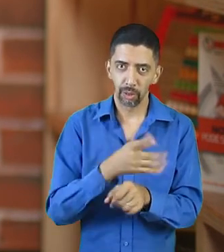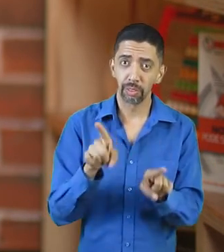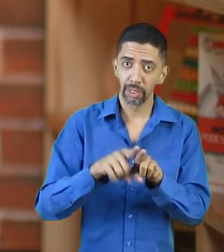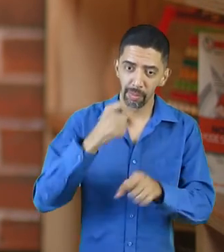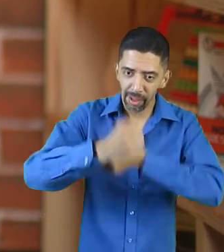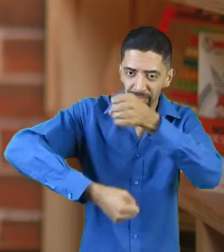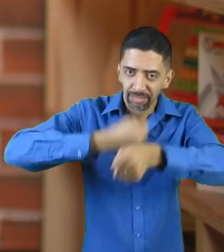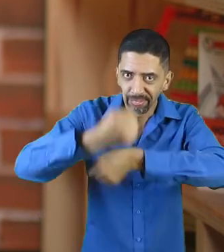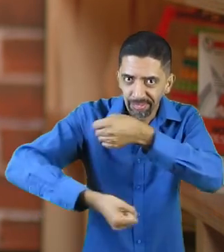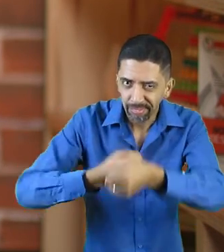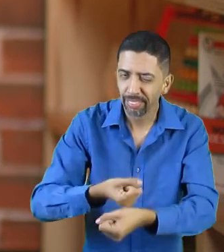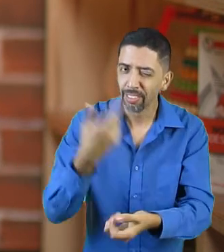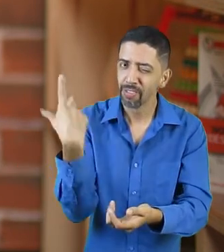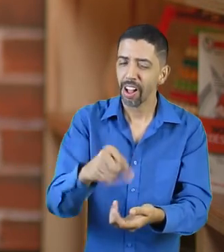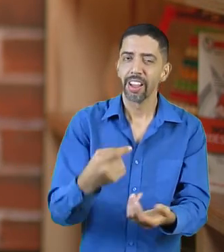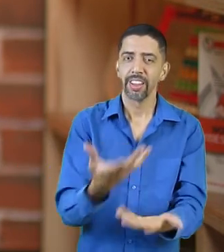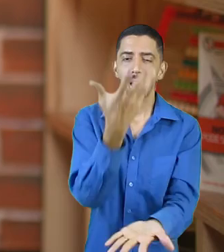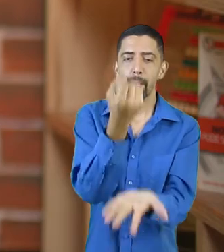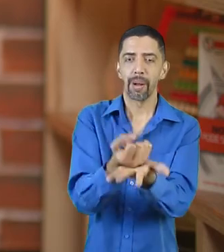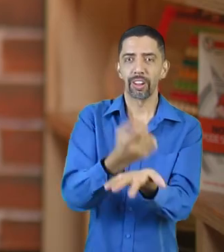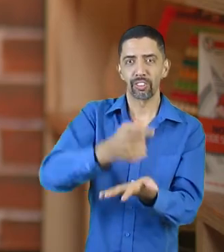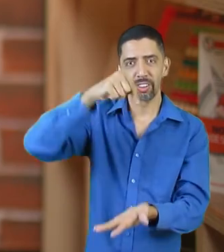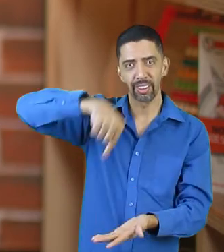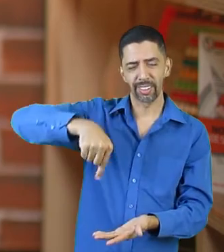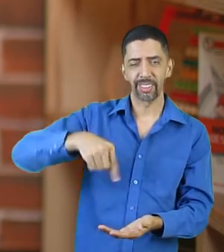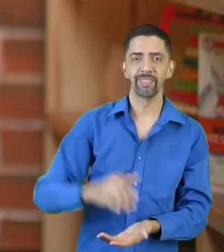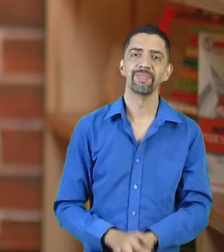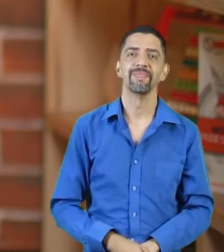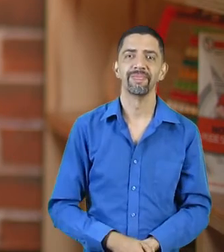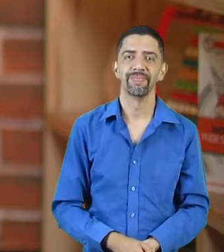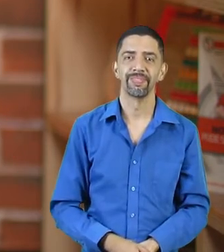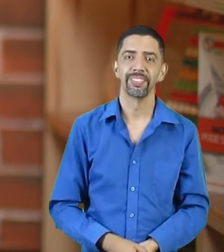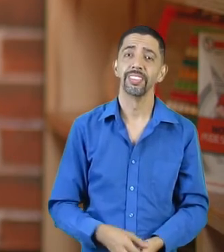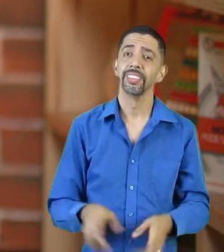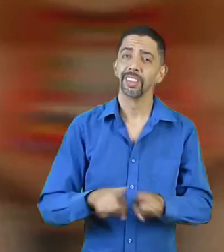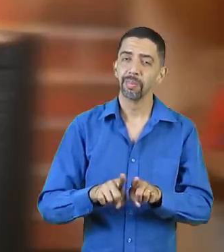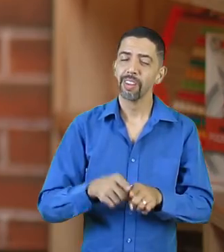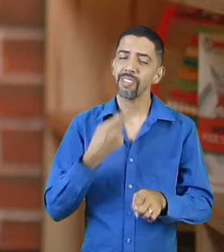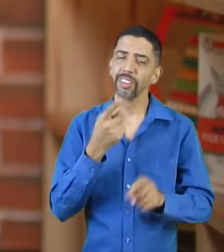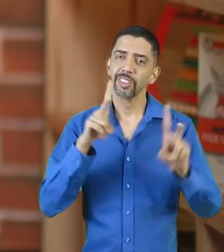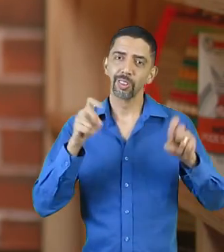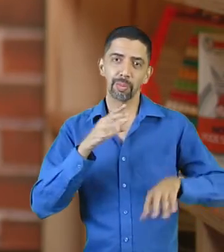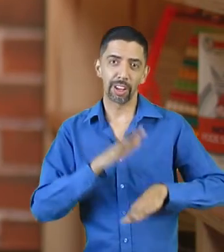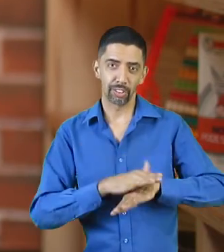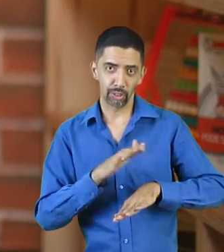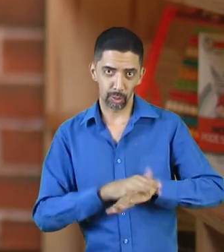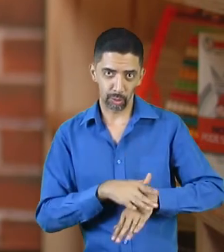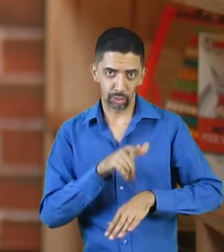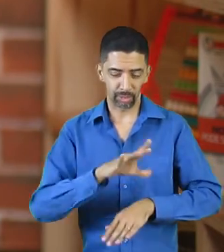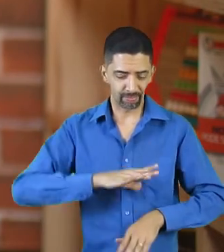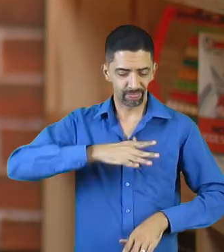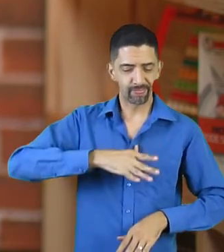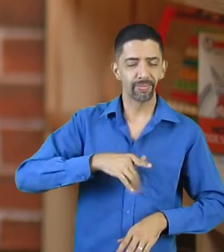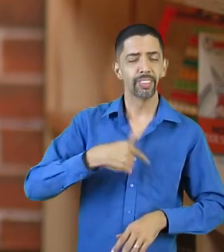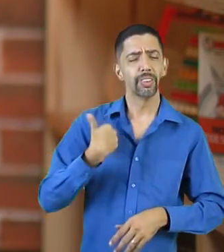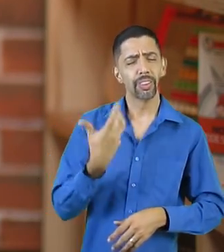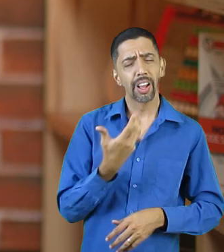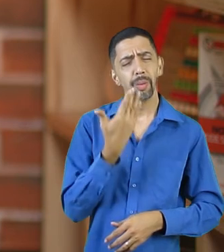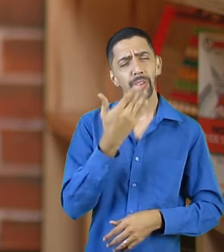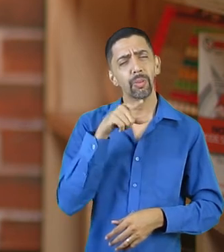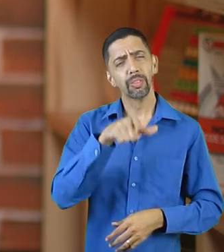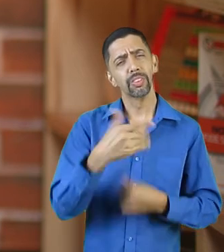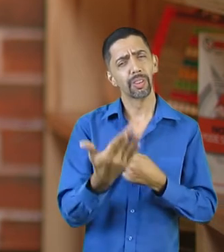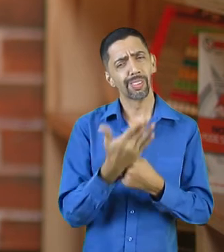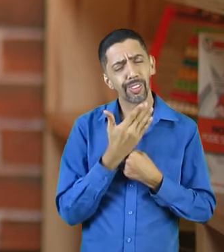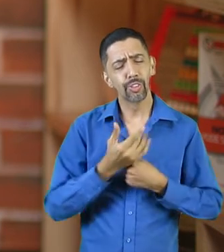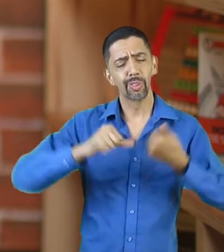novo e também nos próximos. Vai lá, baixe, tá lá na descrição. Já que estamos falando em atitudes, quero aqui a